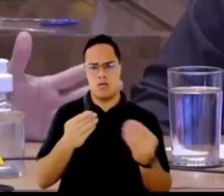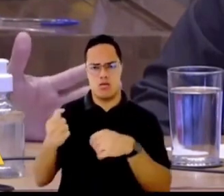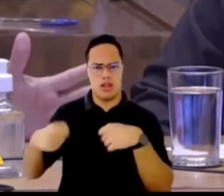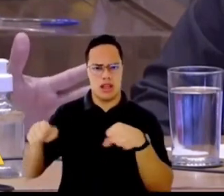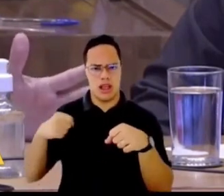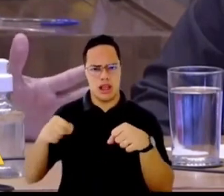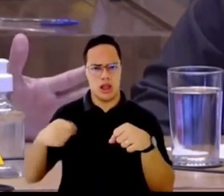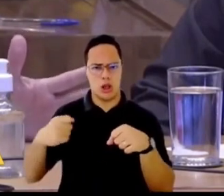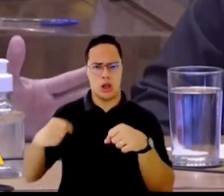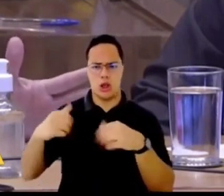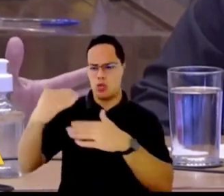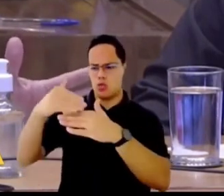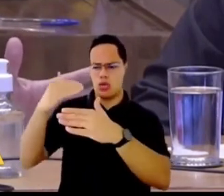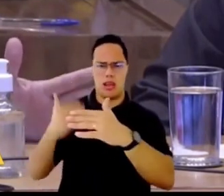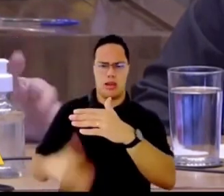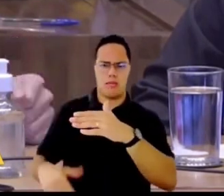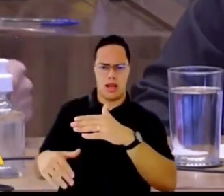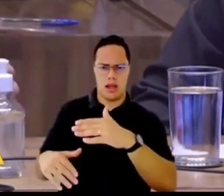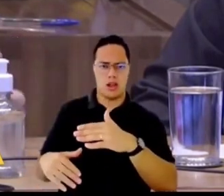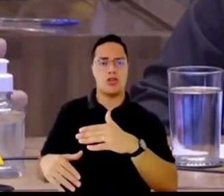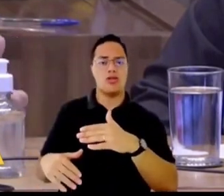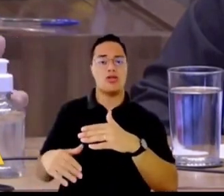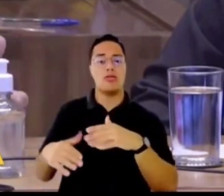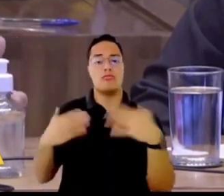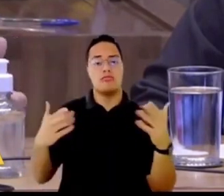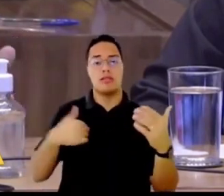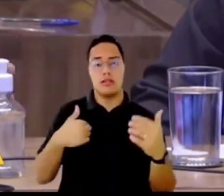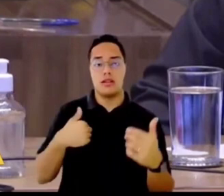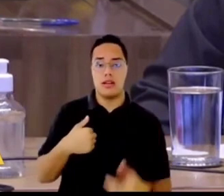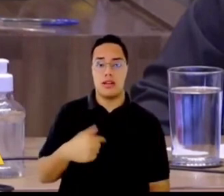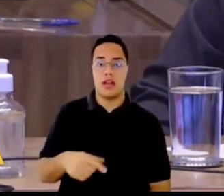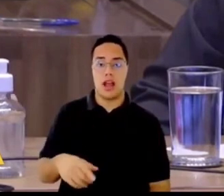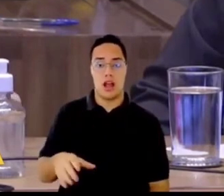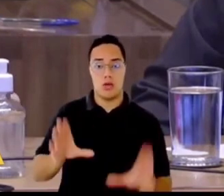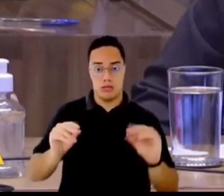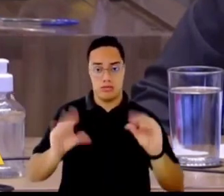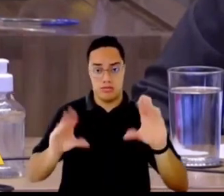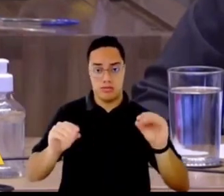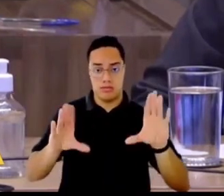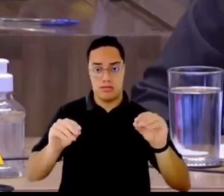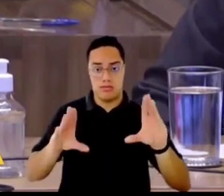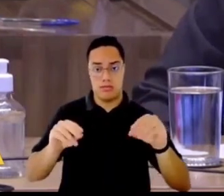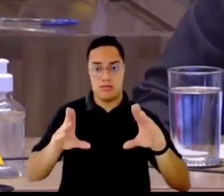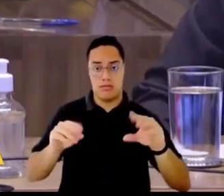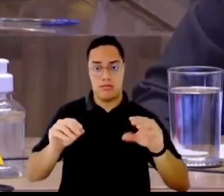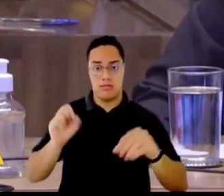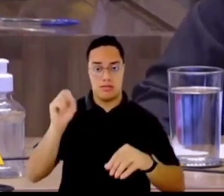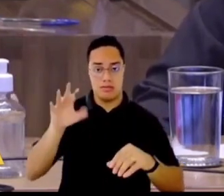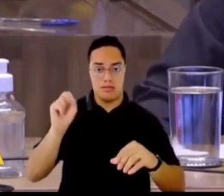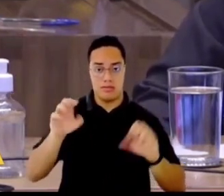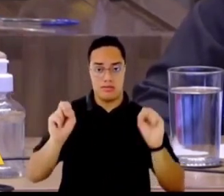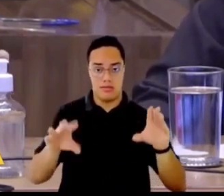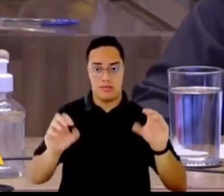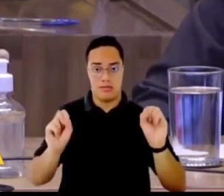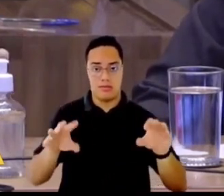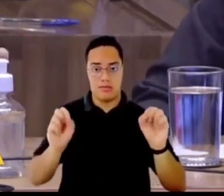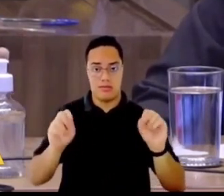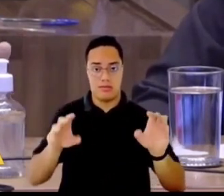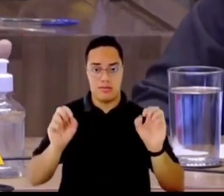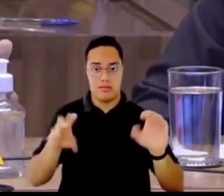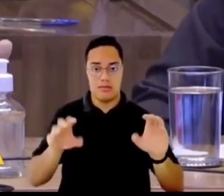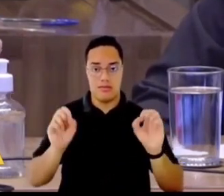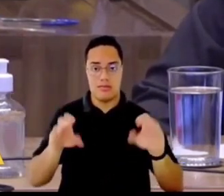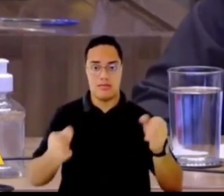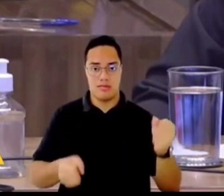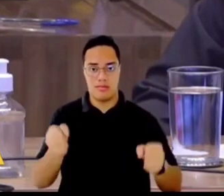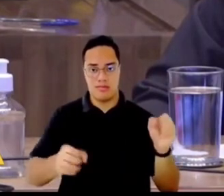de um viaduto, né? E eu dei sinal de luz várias vezes para aquela viatura. Sim, dei sinal de luz várias vezes